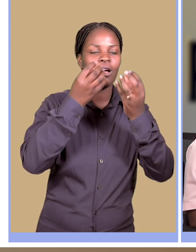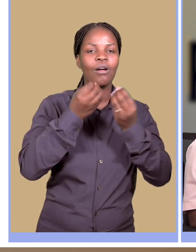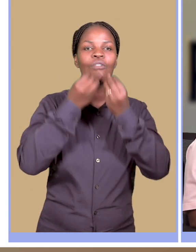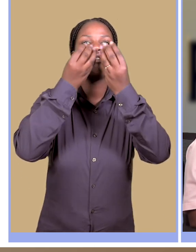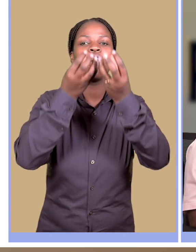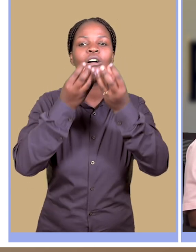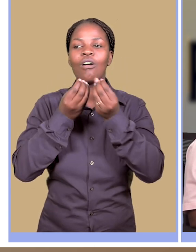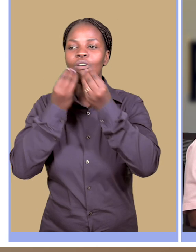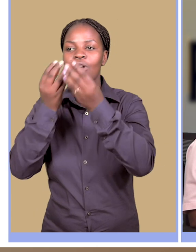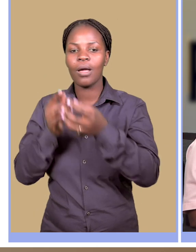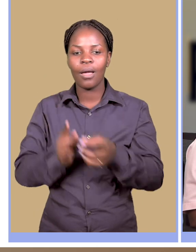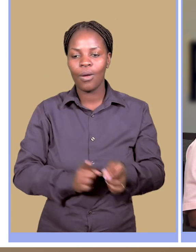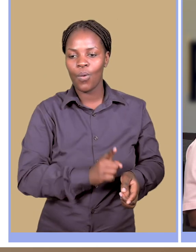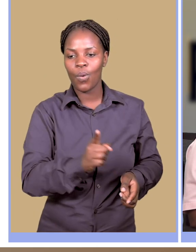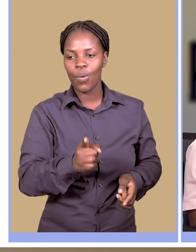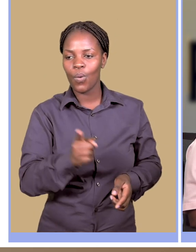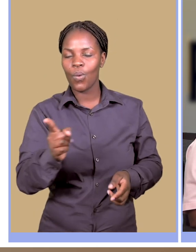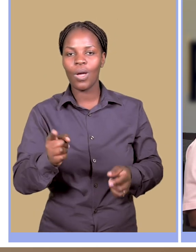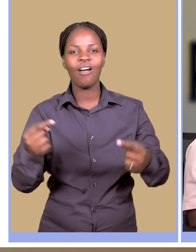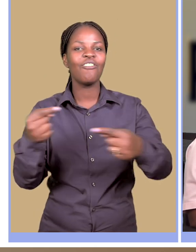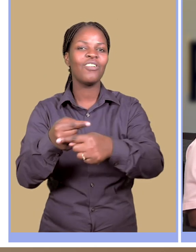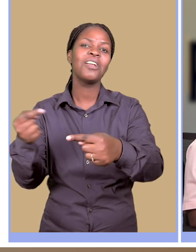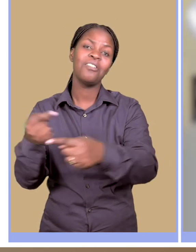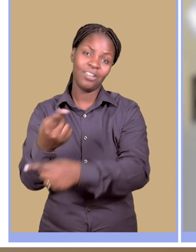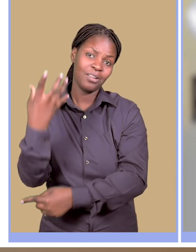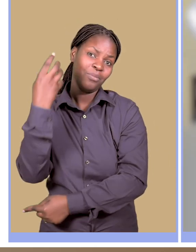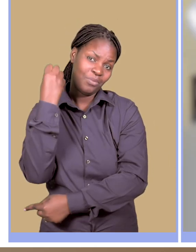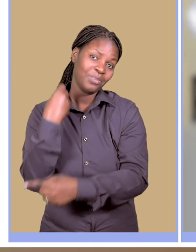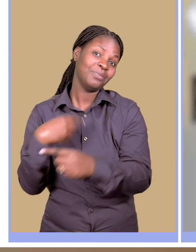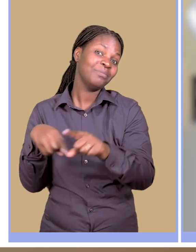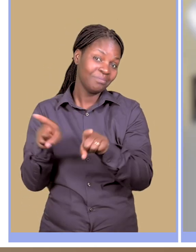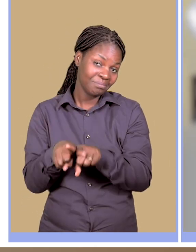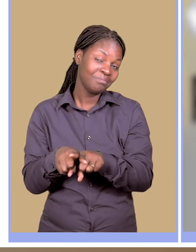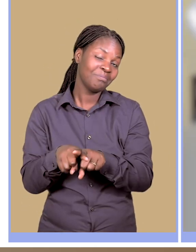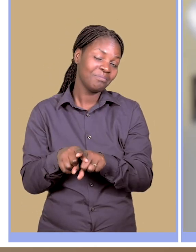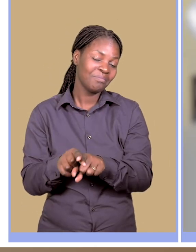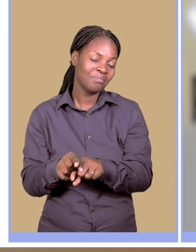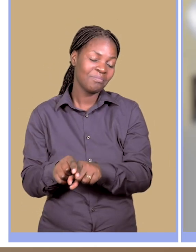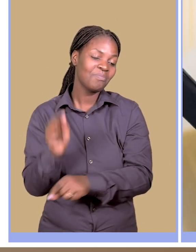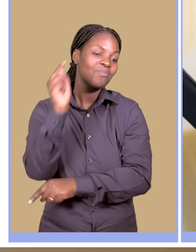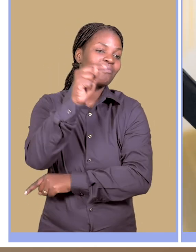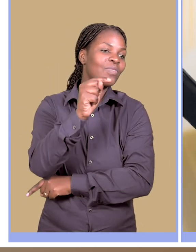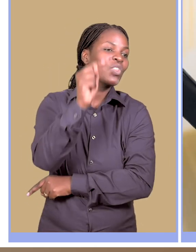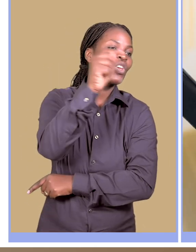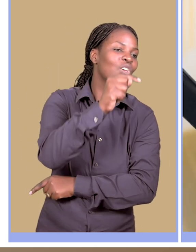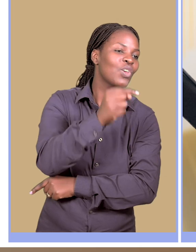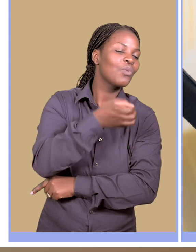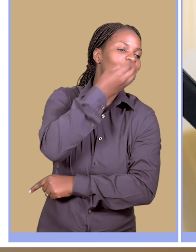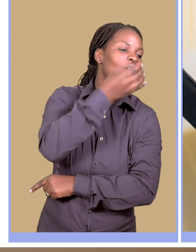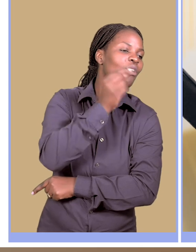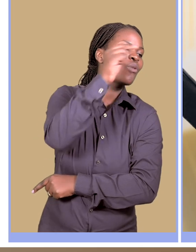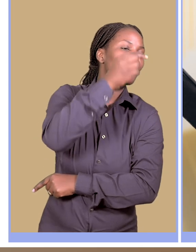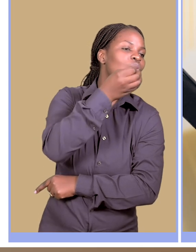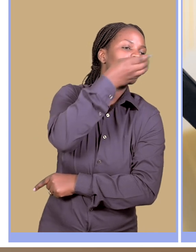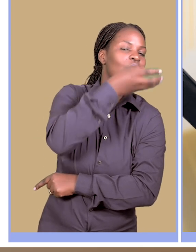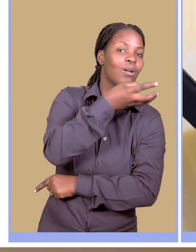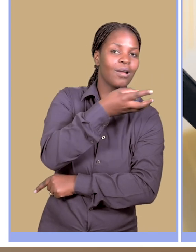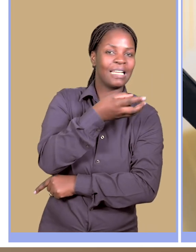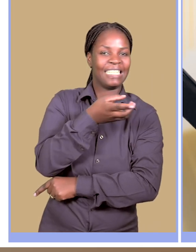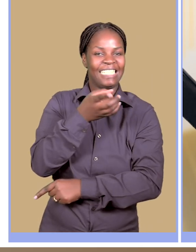chega a outra, obviamente deturpada. Portanto, isso não há dúvida. Quem conta um conto aumenta ponto. Exatamente.